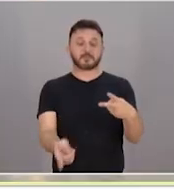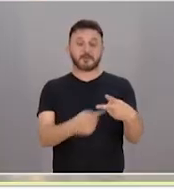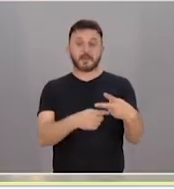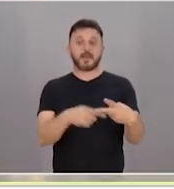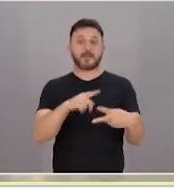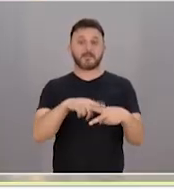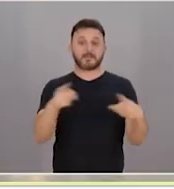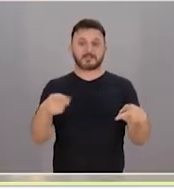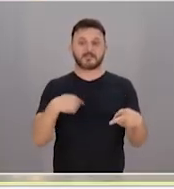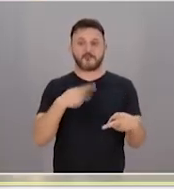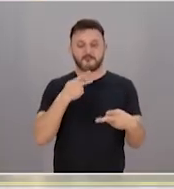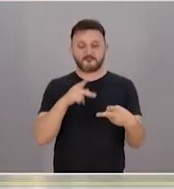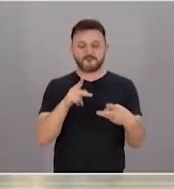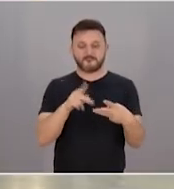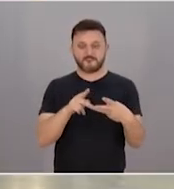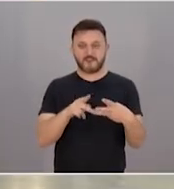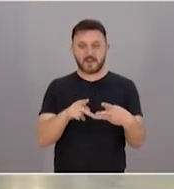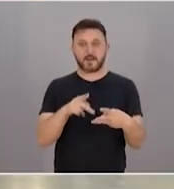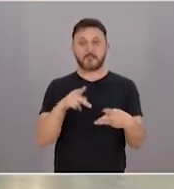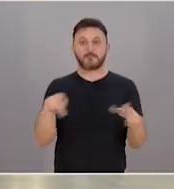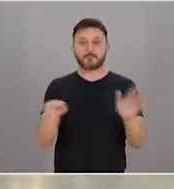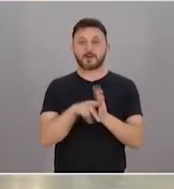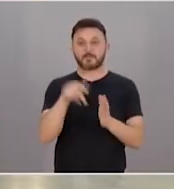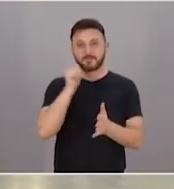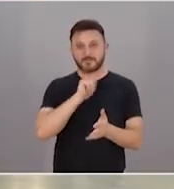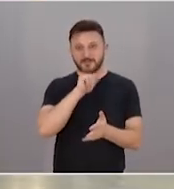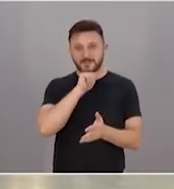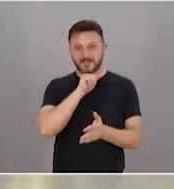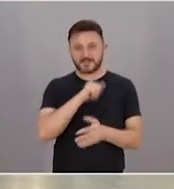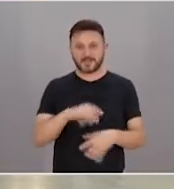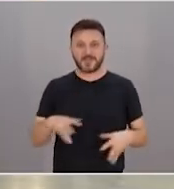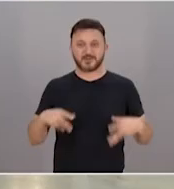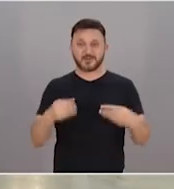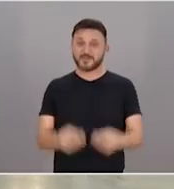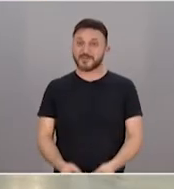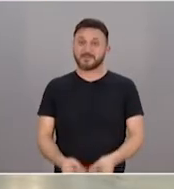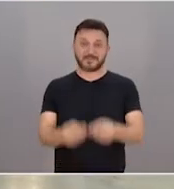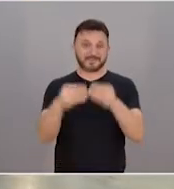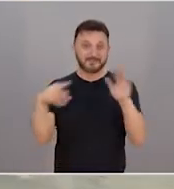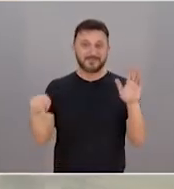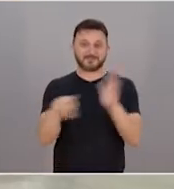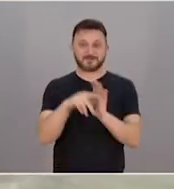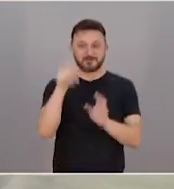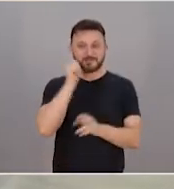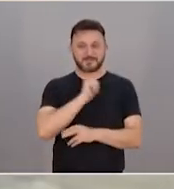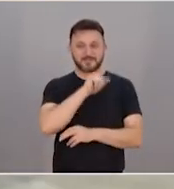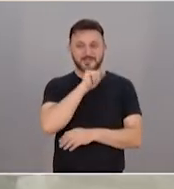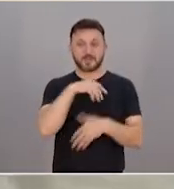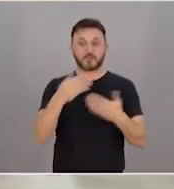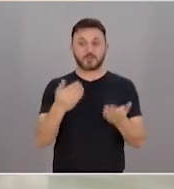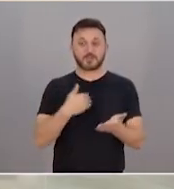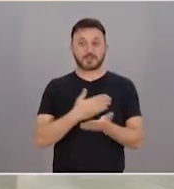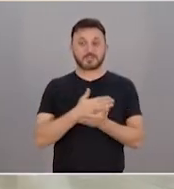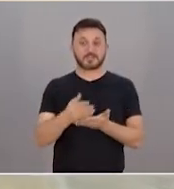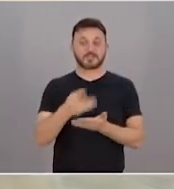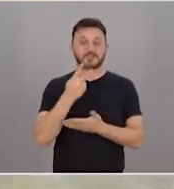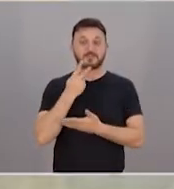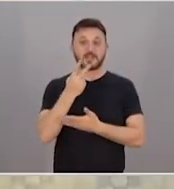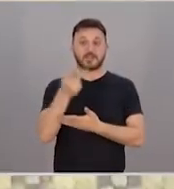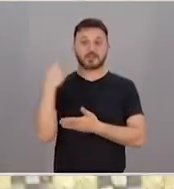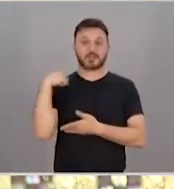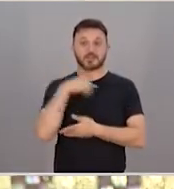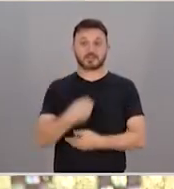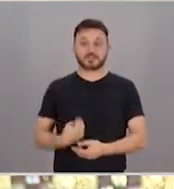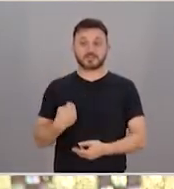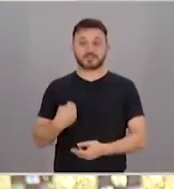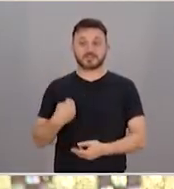mas o terceiro necessariamente vai ser das mães. Eu diria, toda missa já é da mãe. Quando no início eu disse, nós estamos